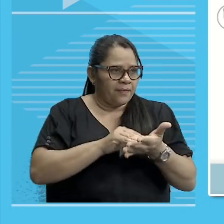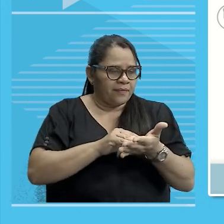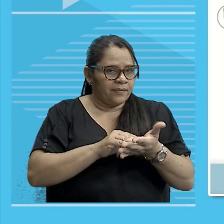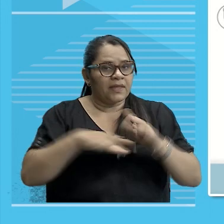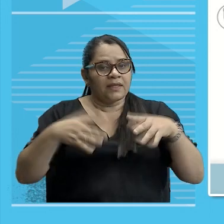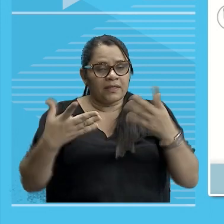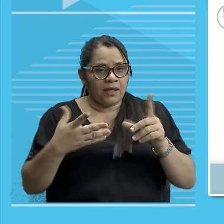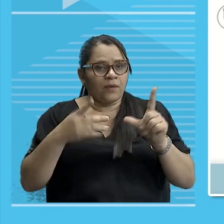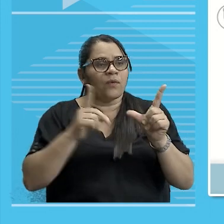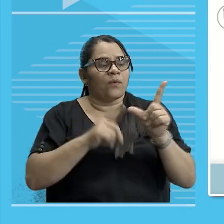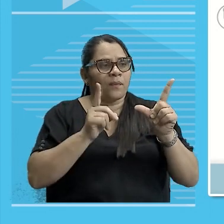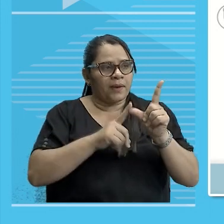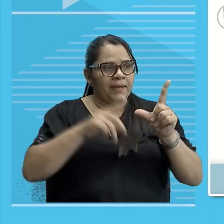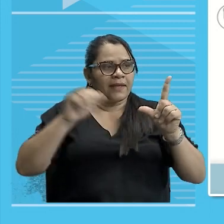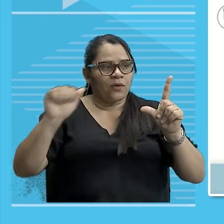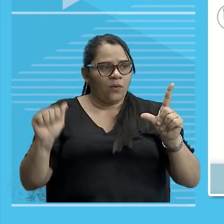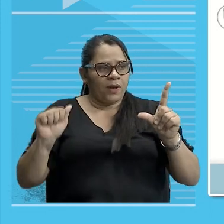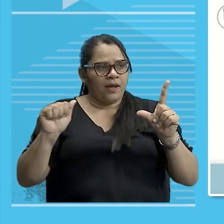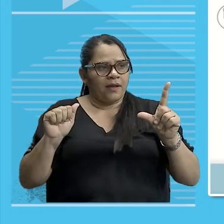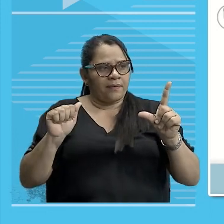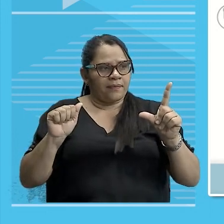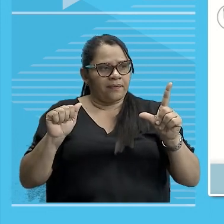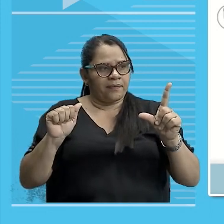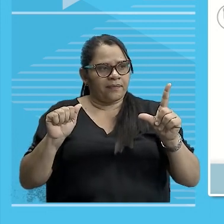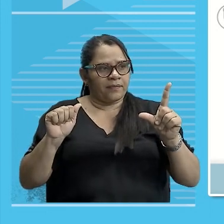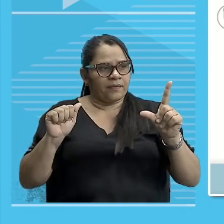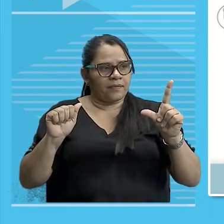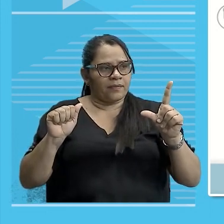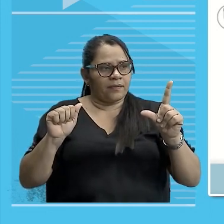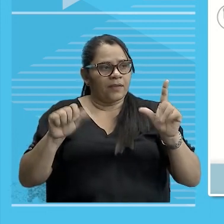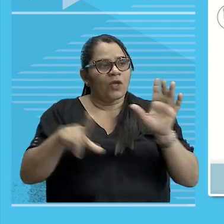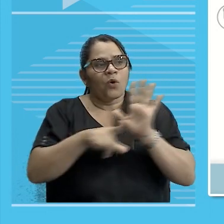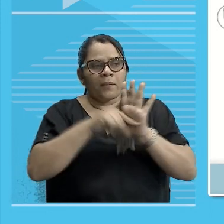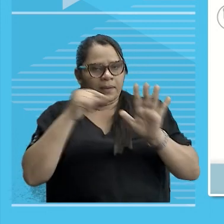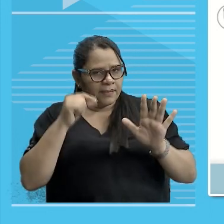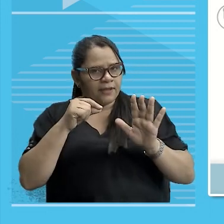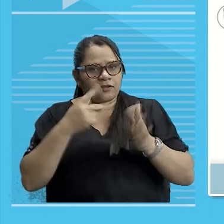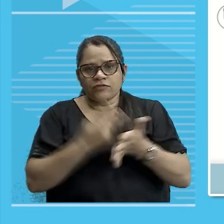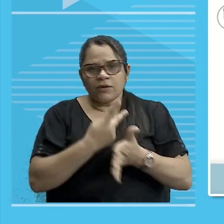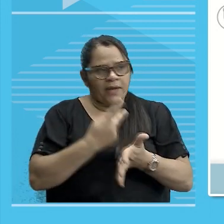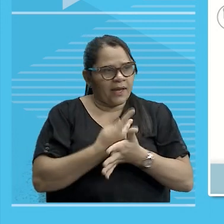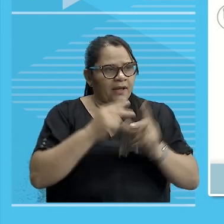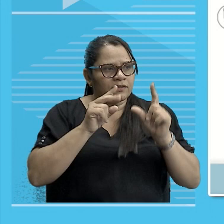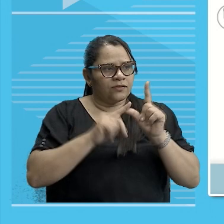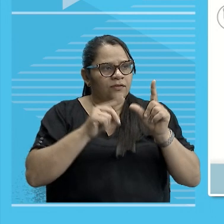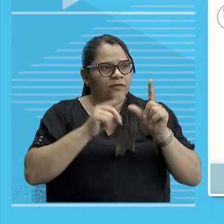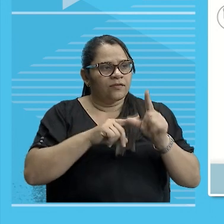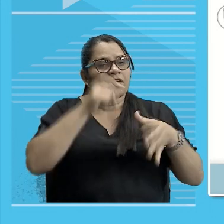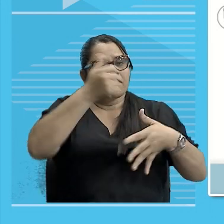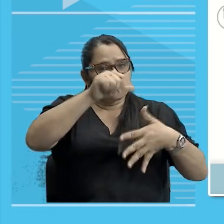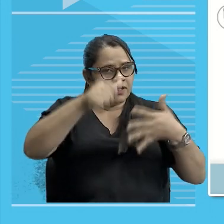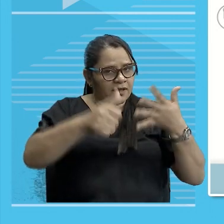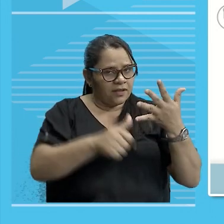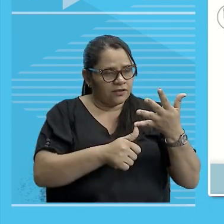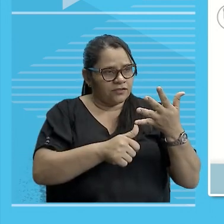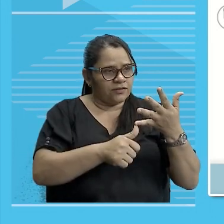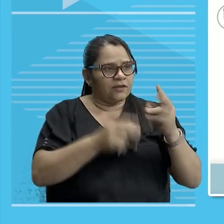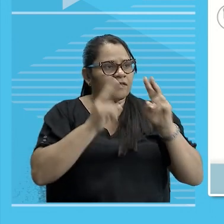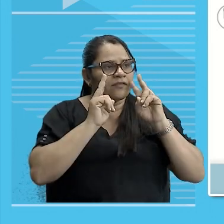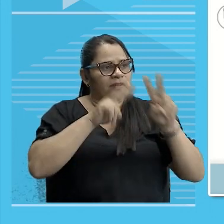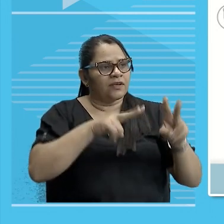não tem nada a ver com a gestão da qualidade Dean coles também não tem Peter de novo não